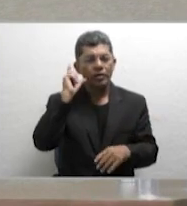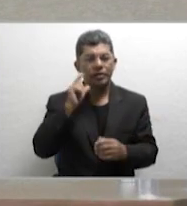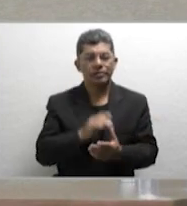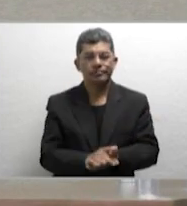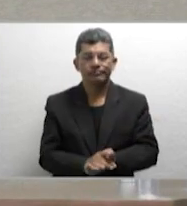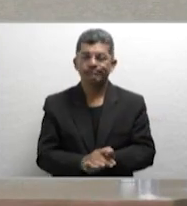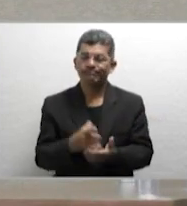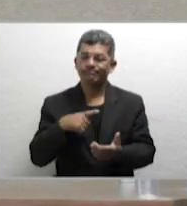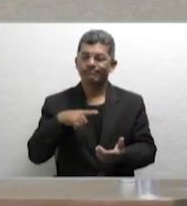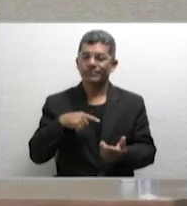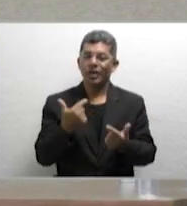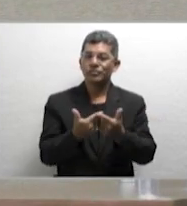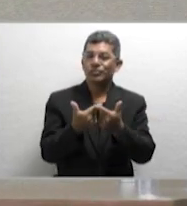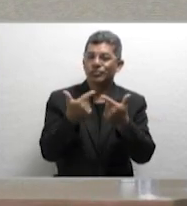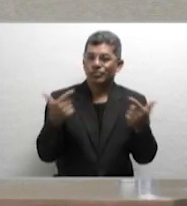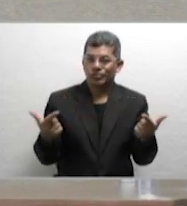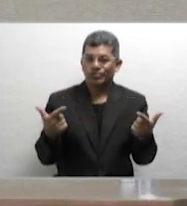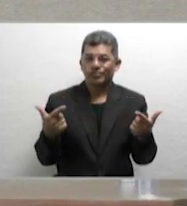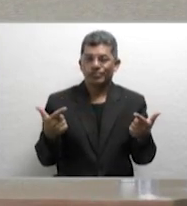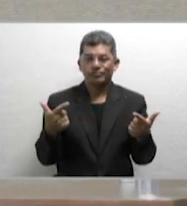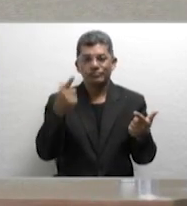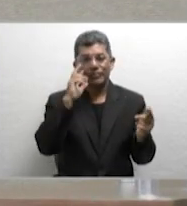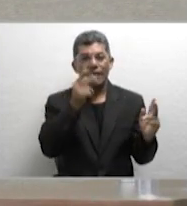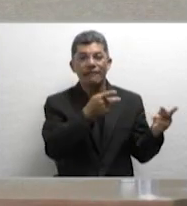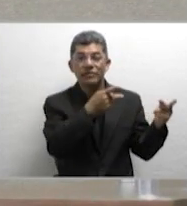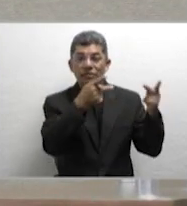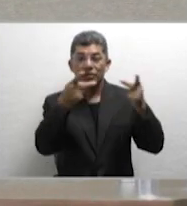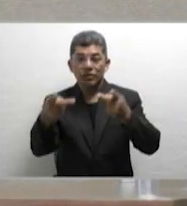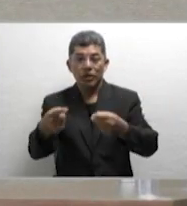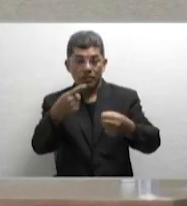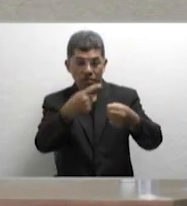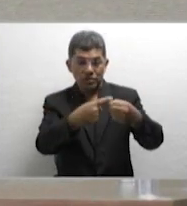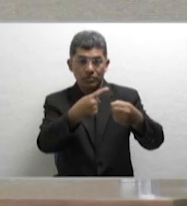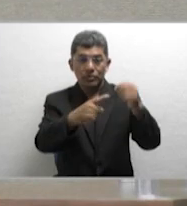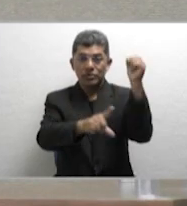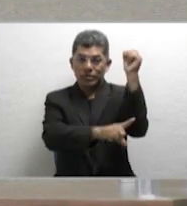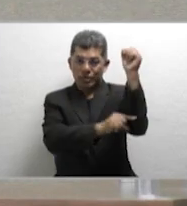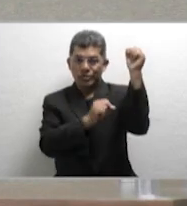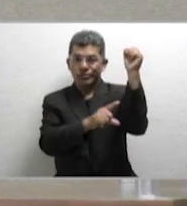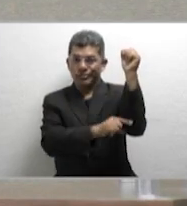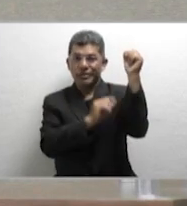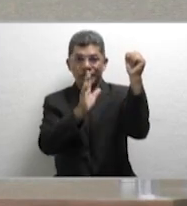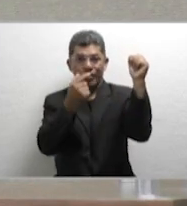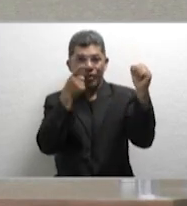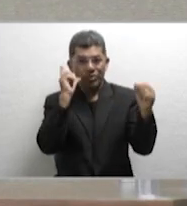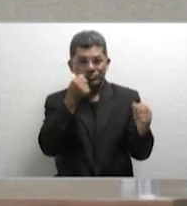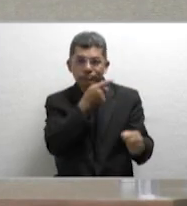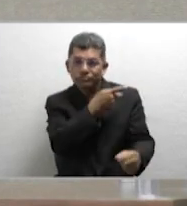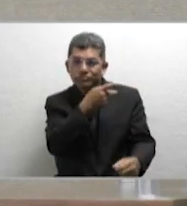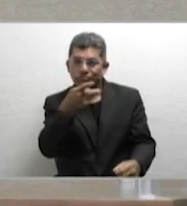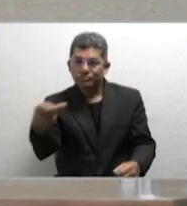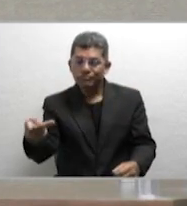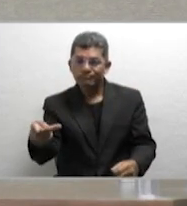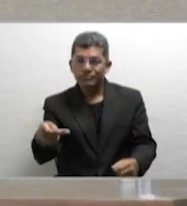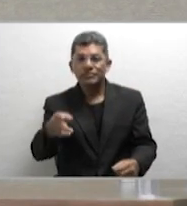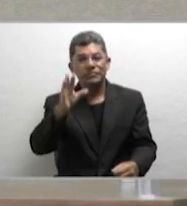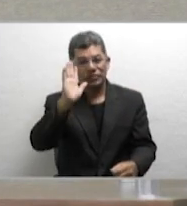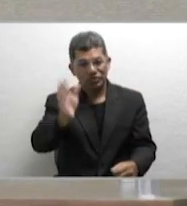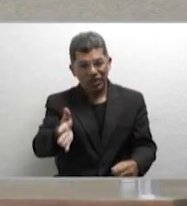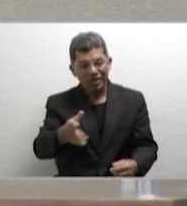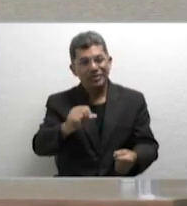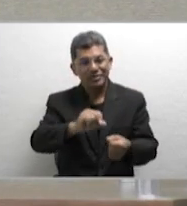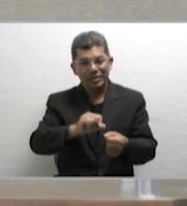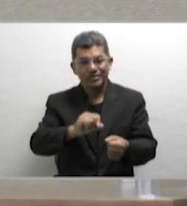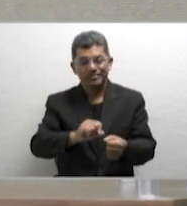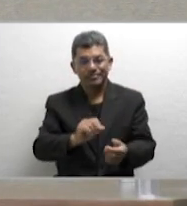a oportunidade de visitar o município de Iranduba, já cumprindo o dever